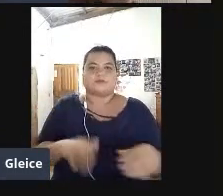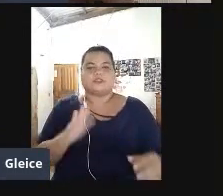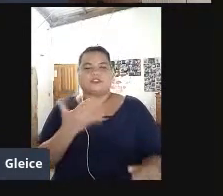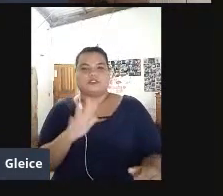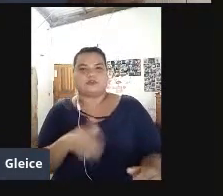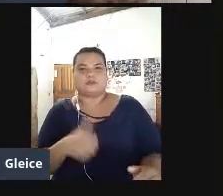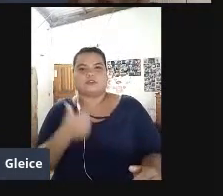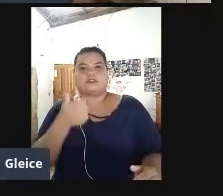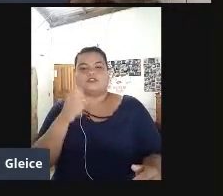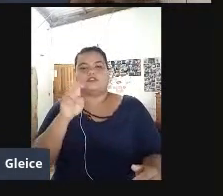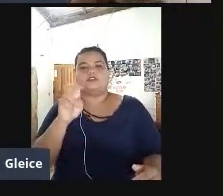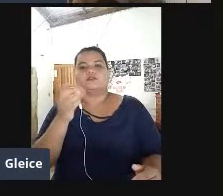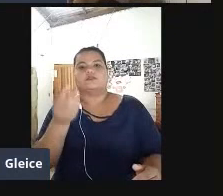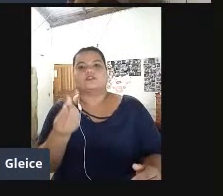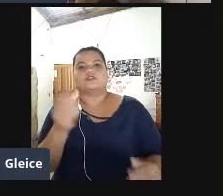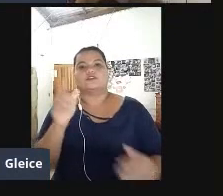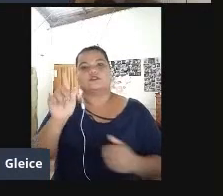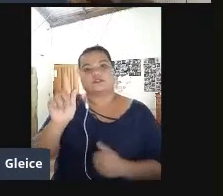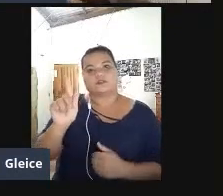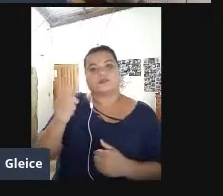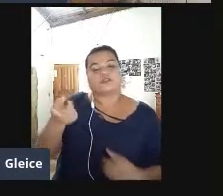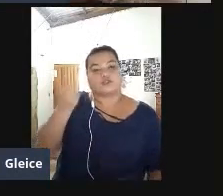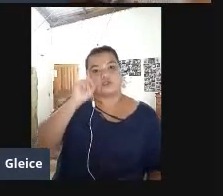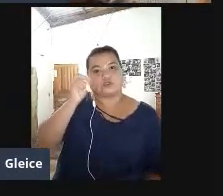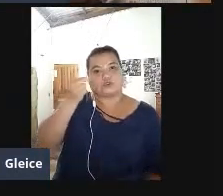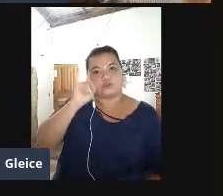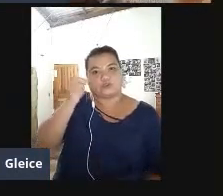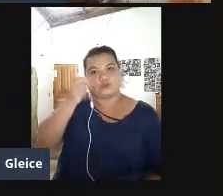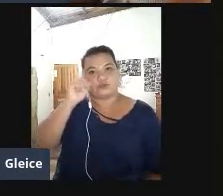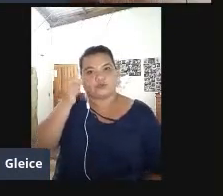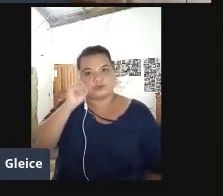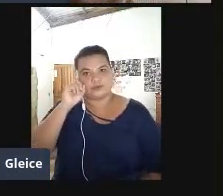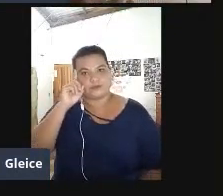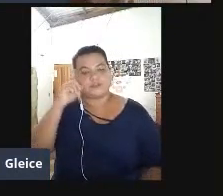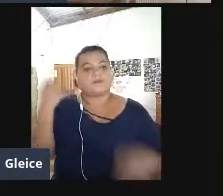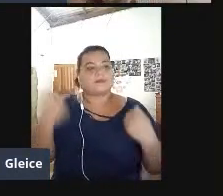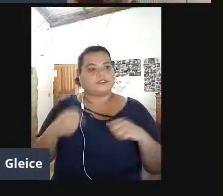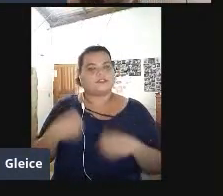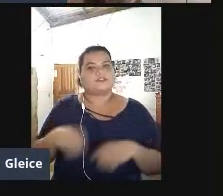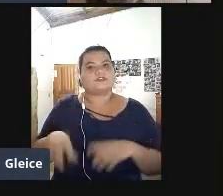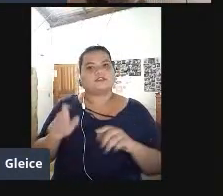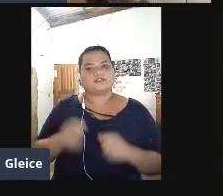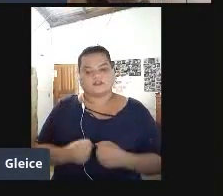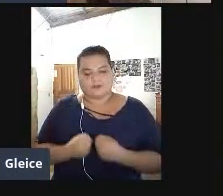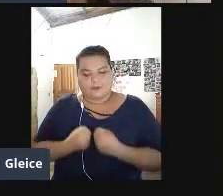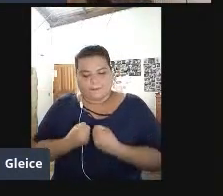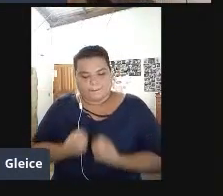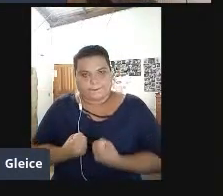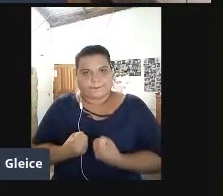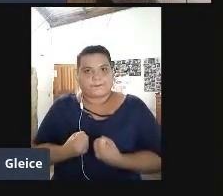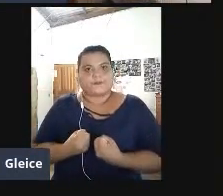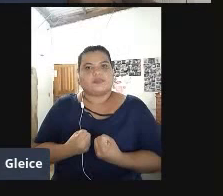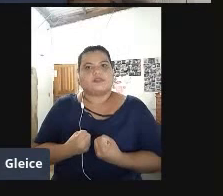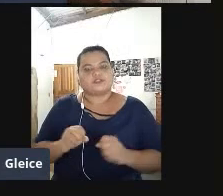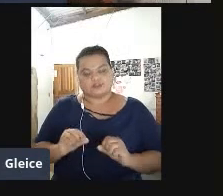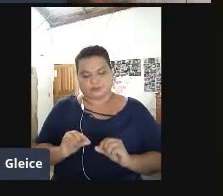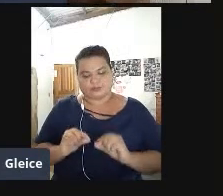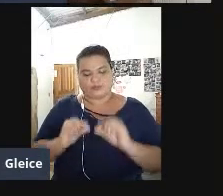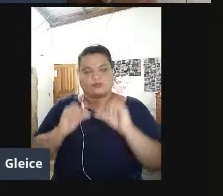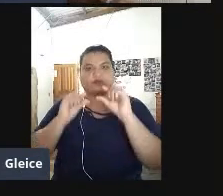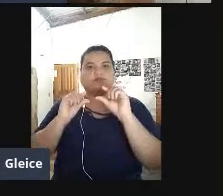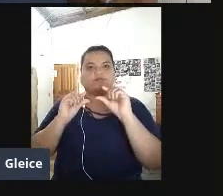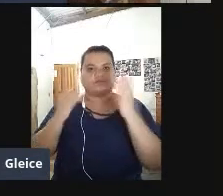por dia, 2,2 gramas por quilo de peso, um marco para nós, com uma aceitação, uma estabilidade gastrointestinal